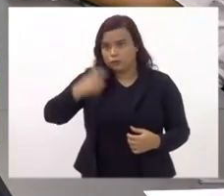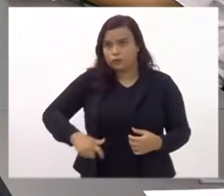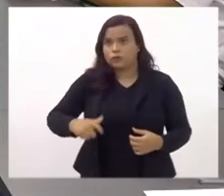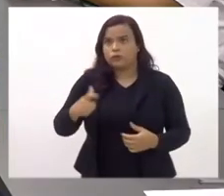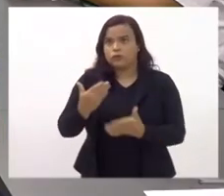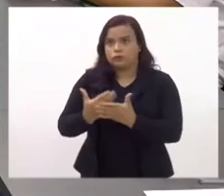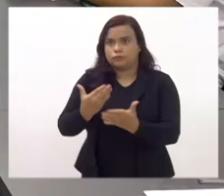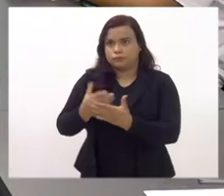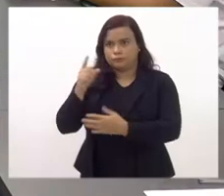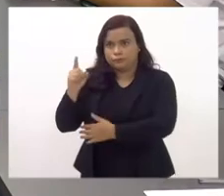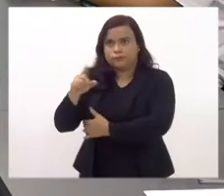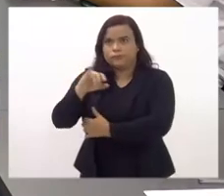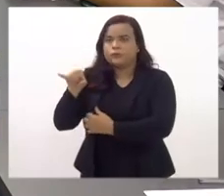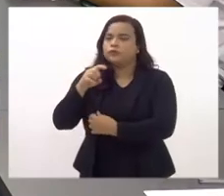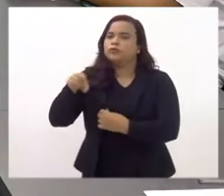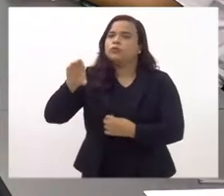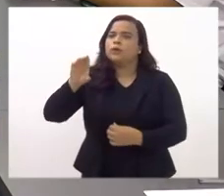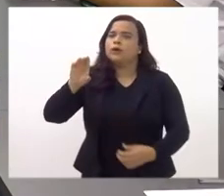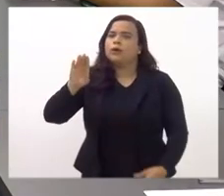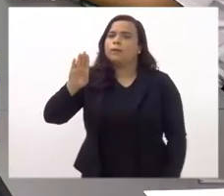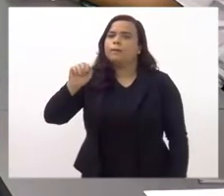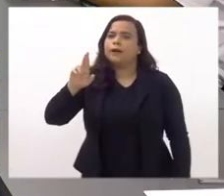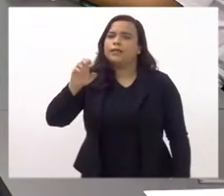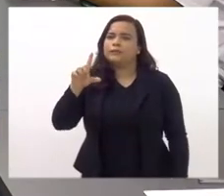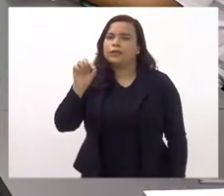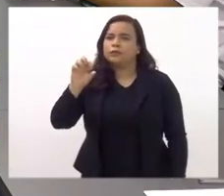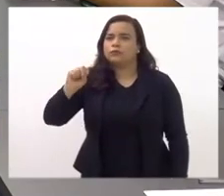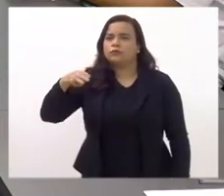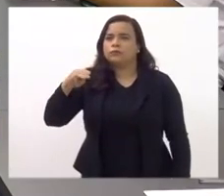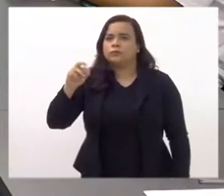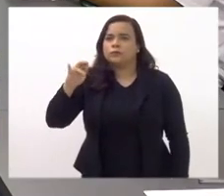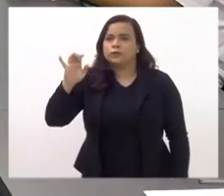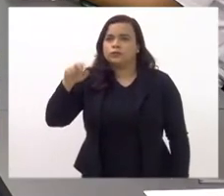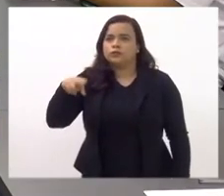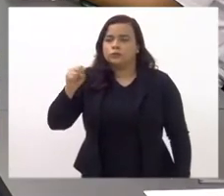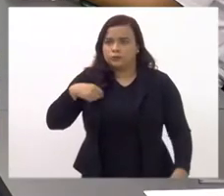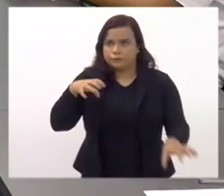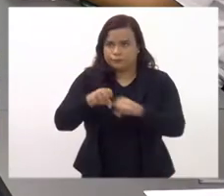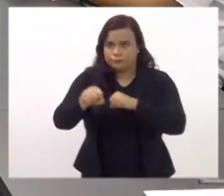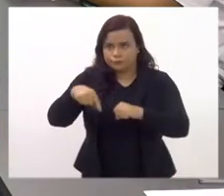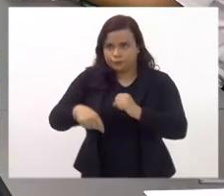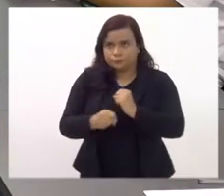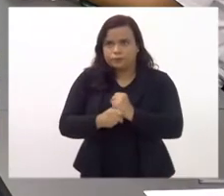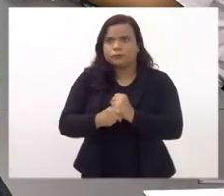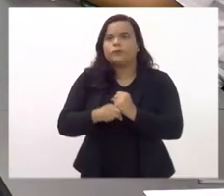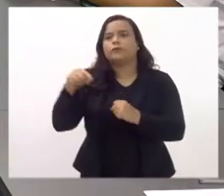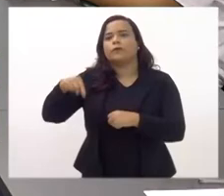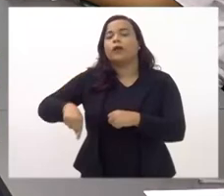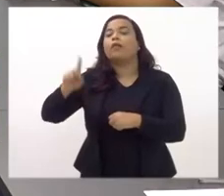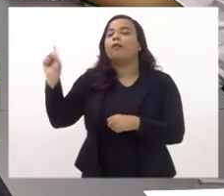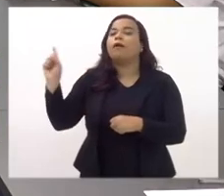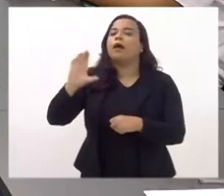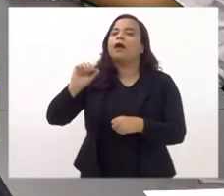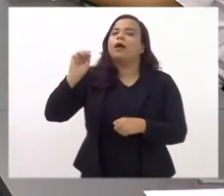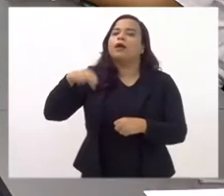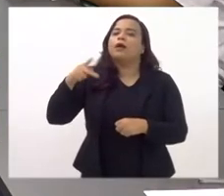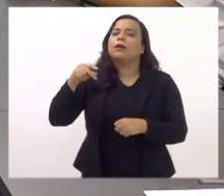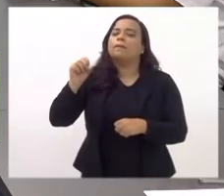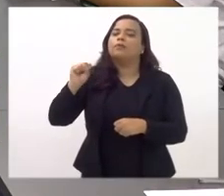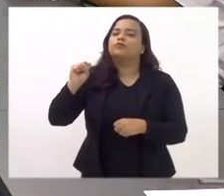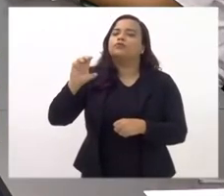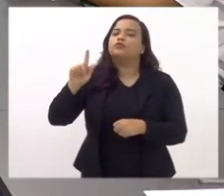Barcelos Martins, estou me formando esse ano, lá de Campos de Goitacazes, interior do estado, né?